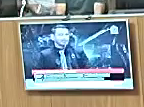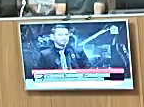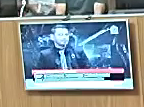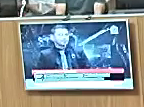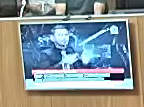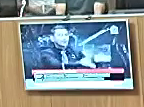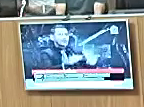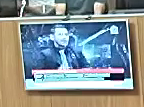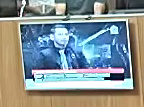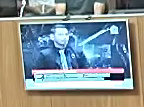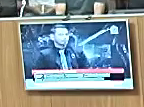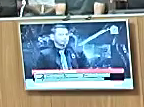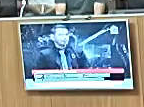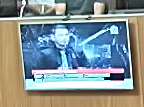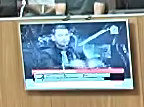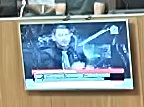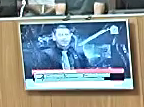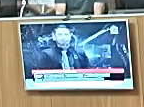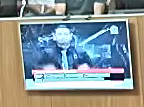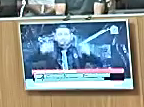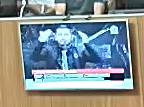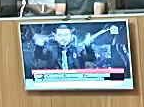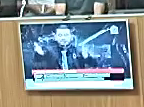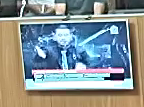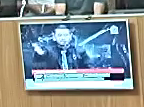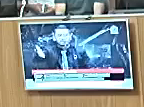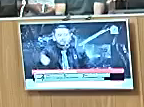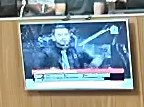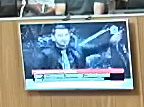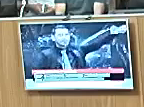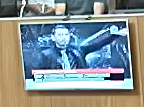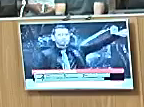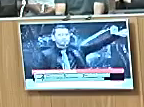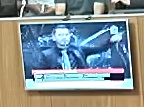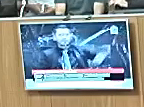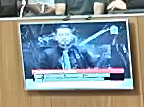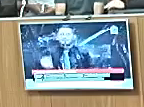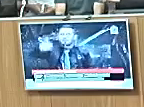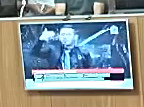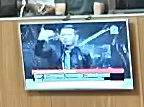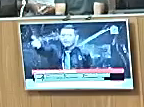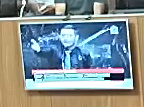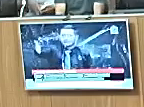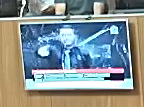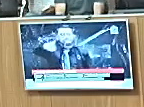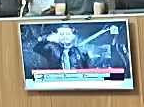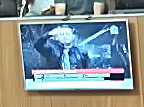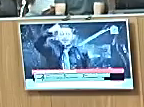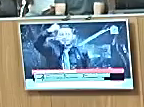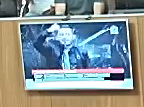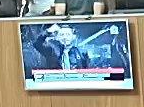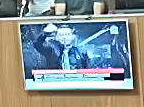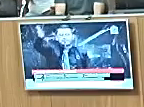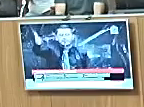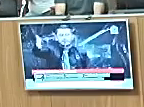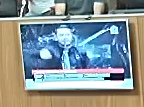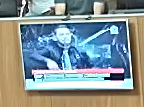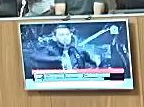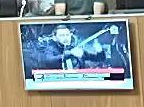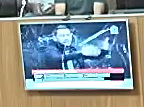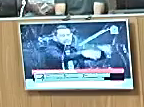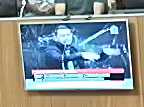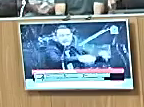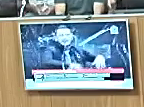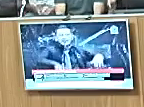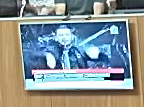muito objetivo agora em termos de contribuições o que que uma lei orgânica ou estatuto quer a mesma chamada lei